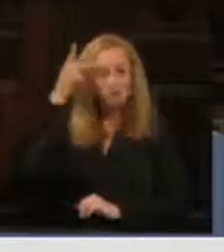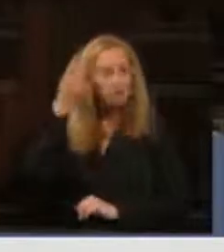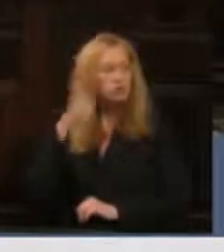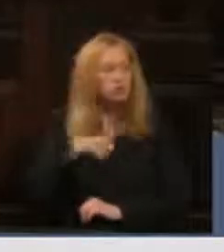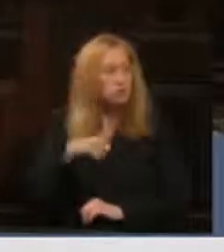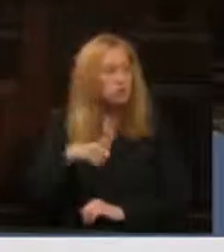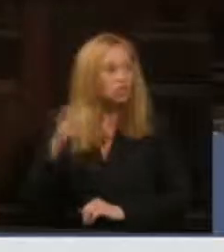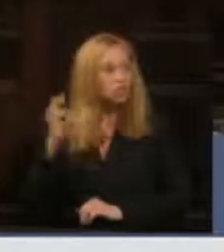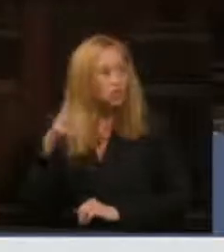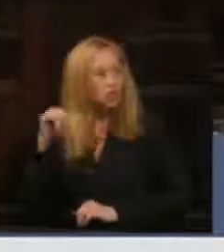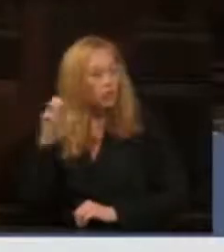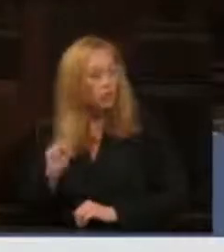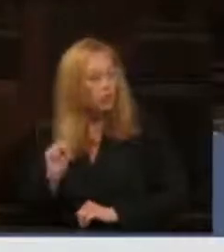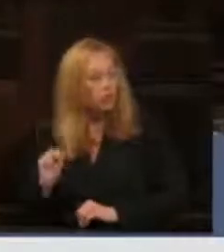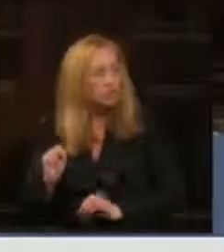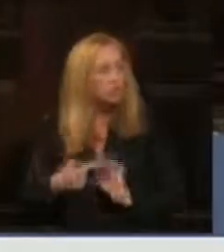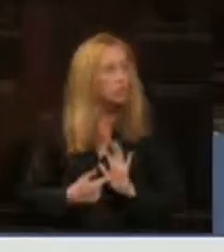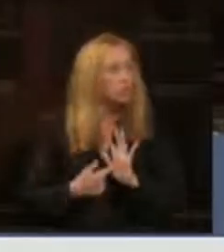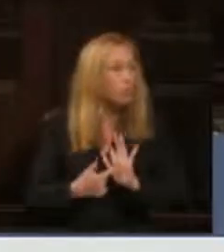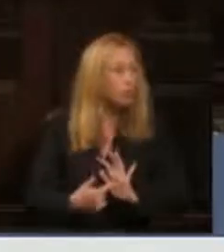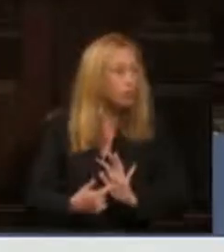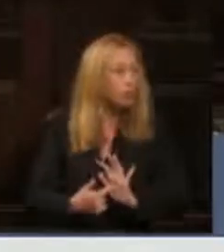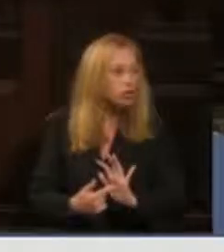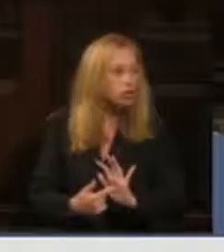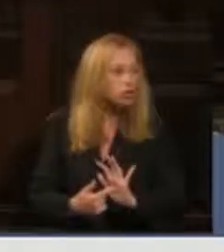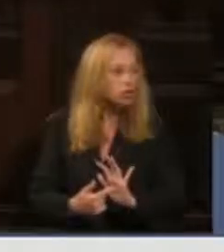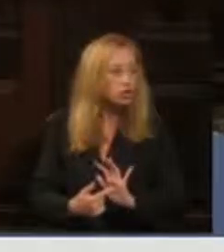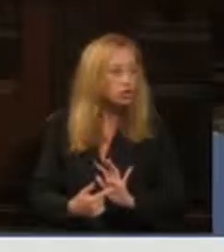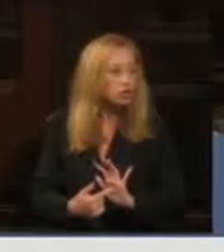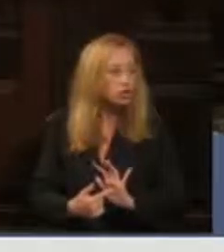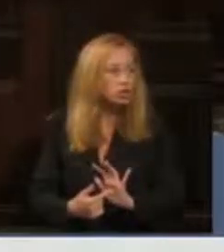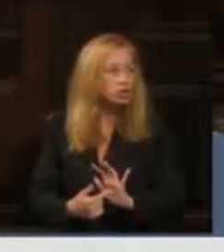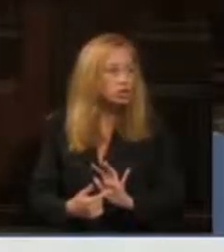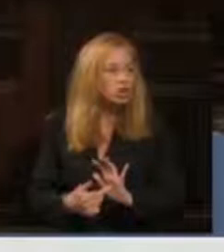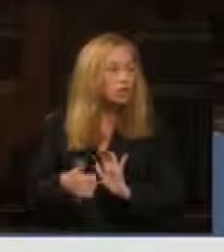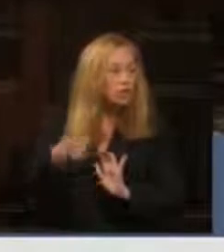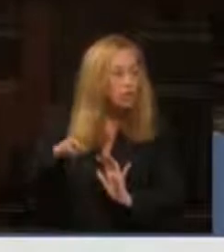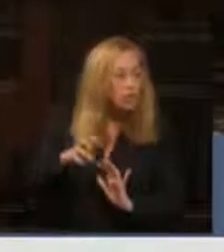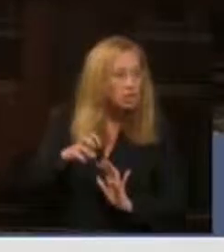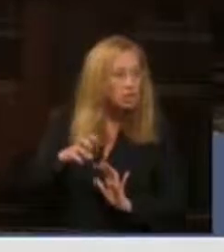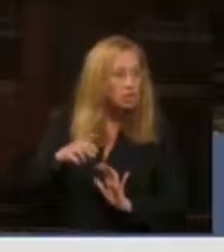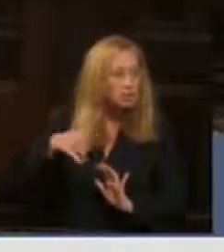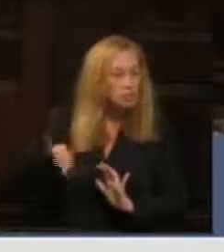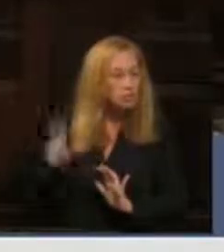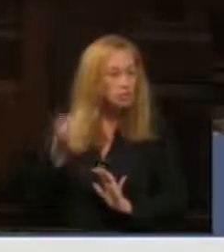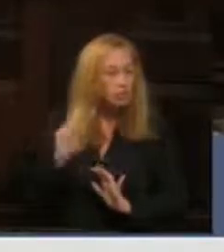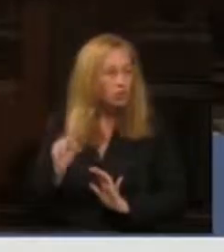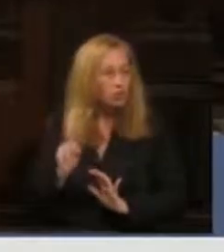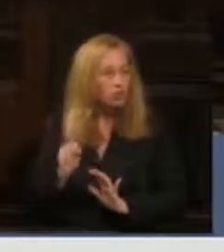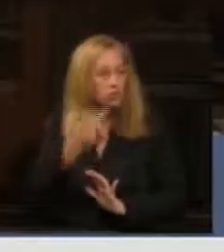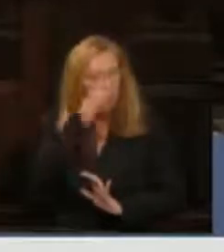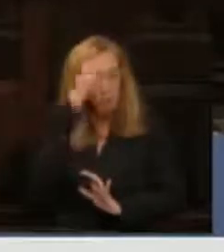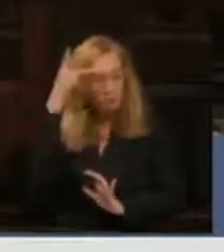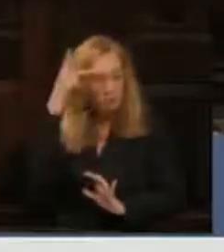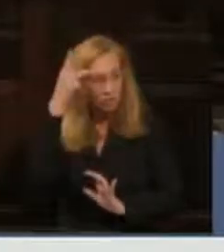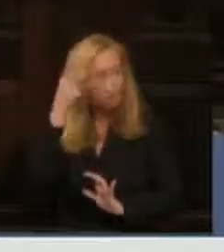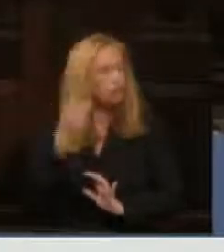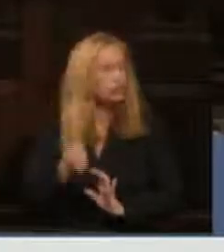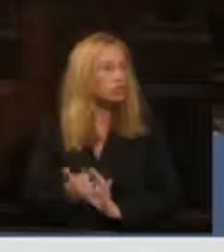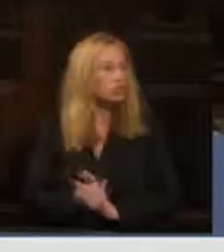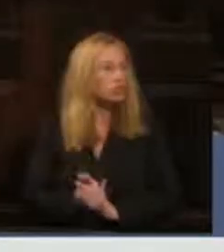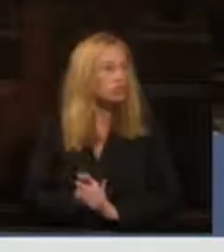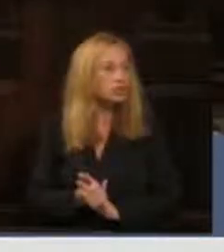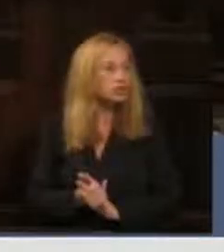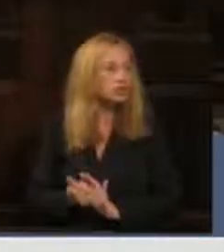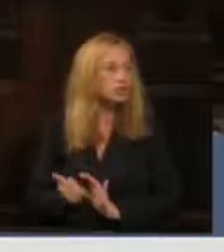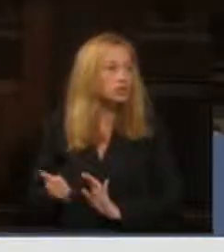rendas, no ano de 2017, eram 15 milhões de pessoas vivendo na extrema pobreza no Brasil. No acesso aos